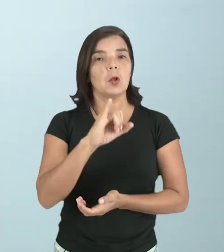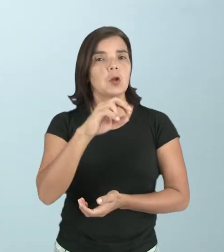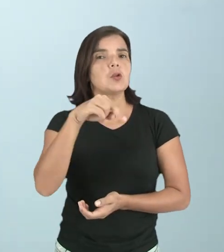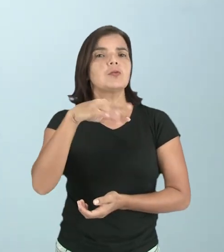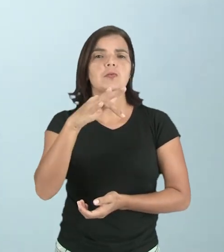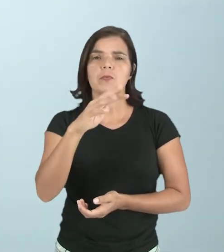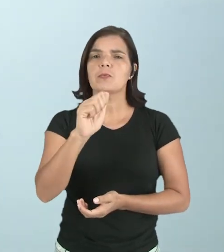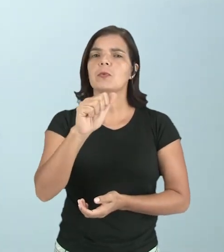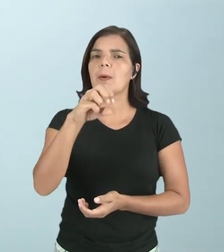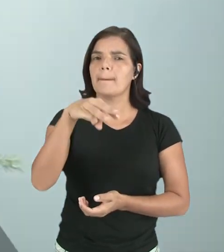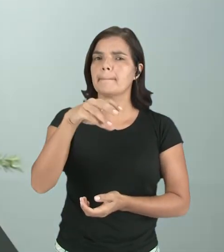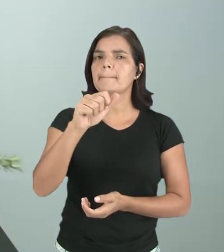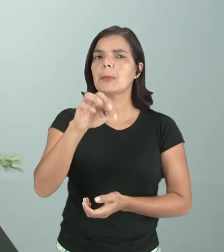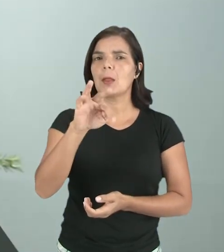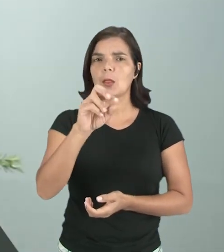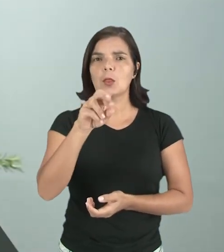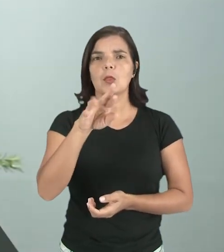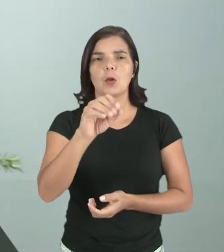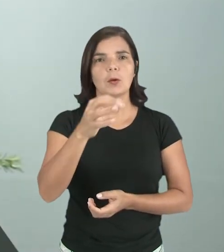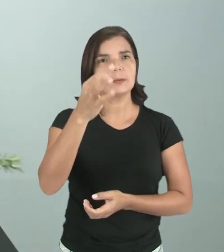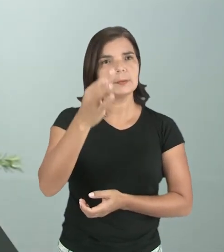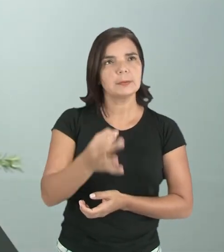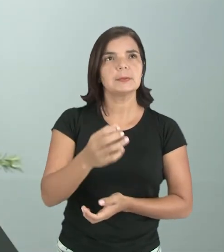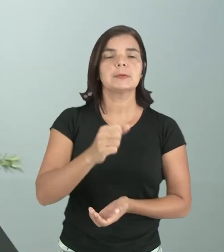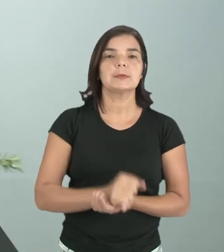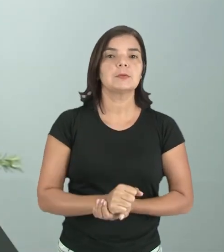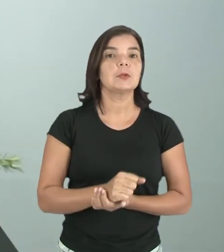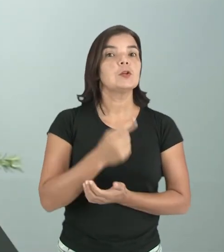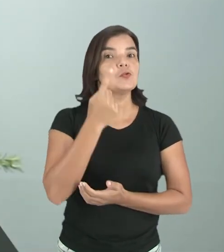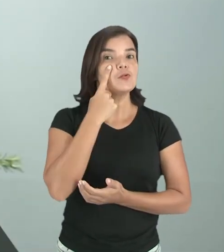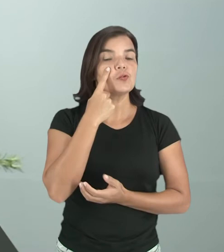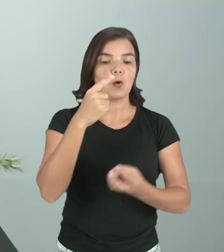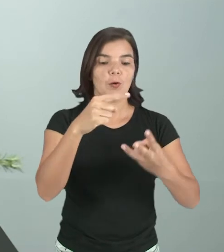bastante anti-inflamatória, certo? Então, eu já mostrei